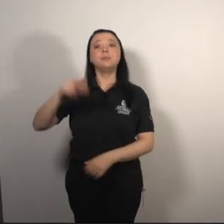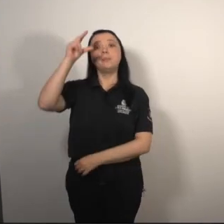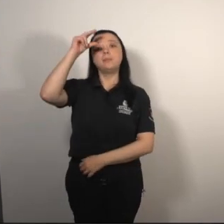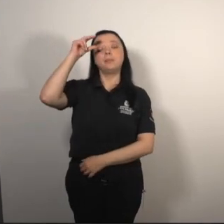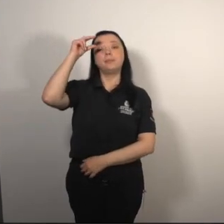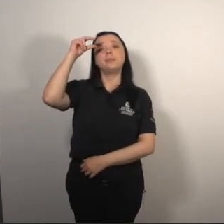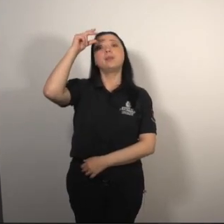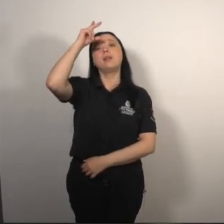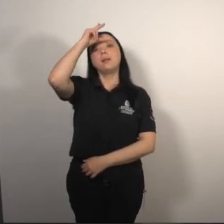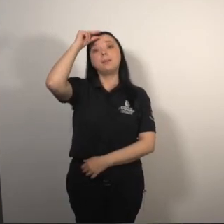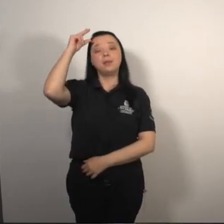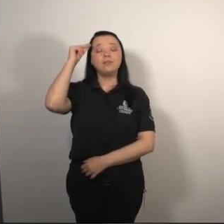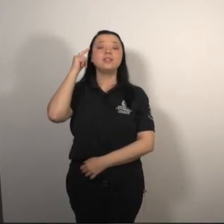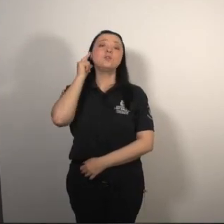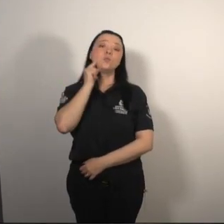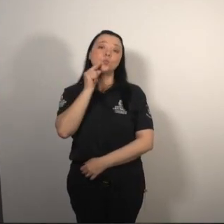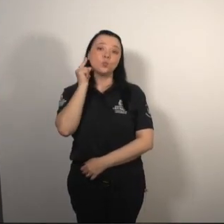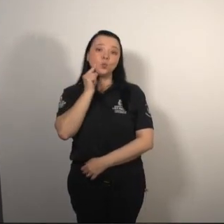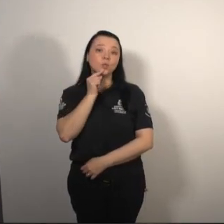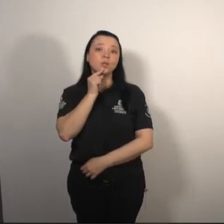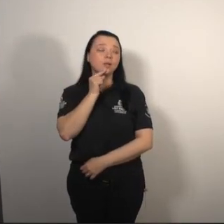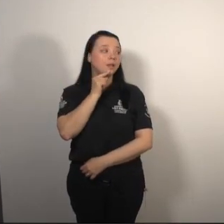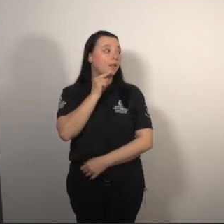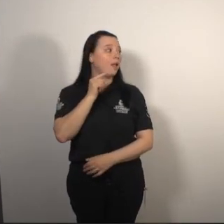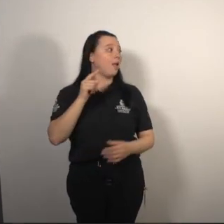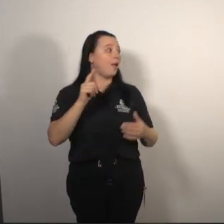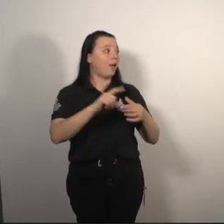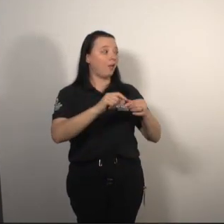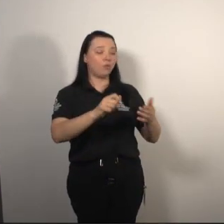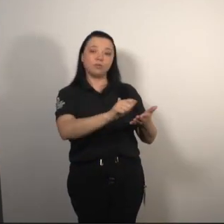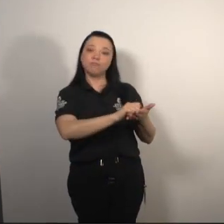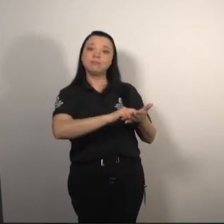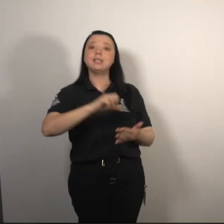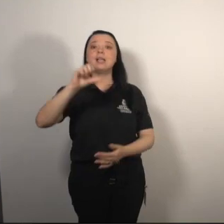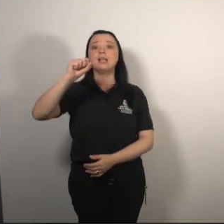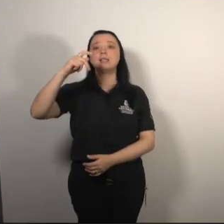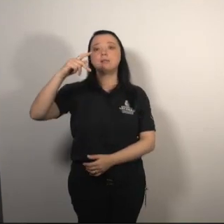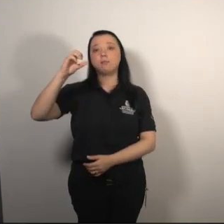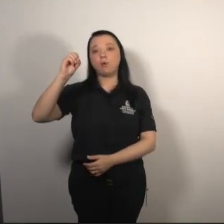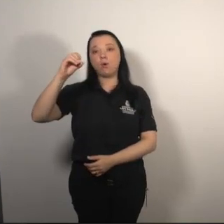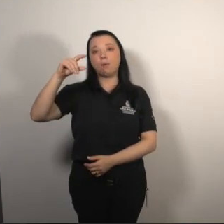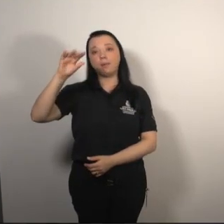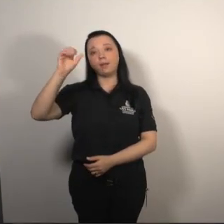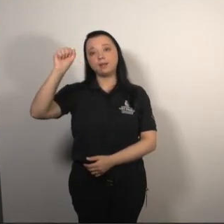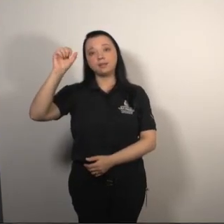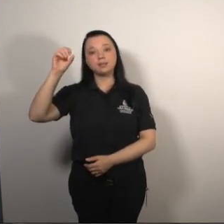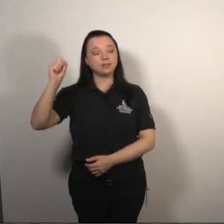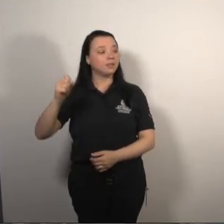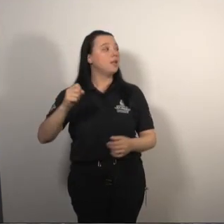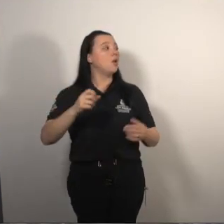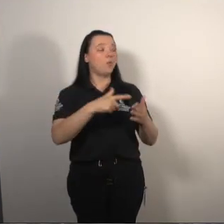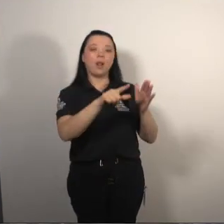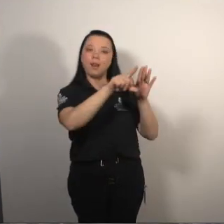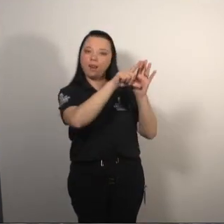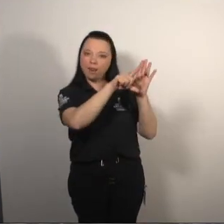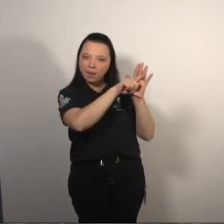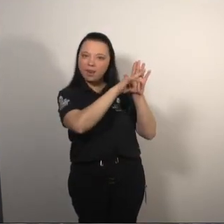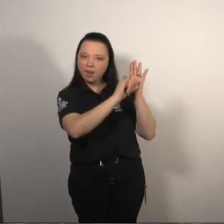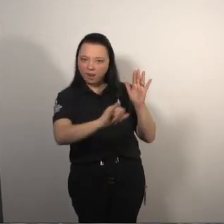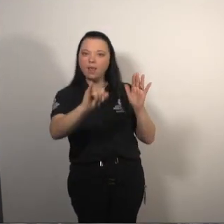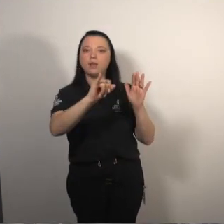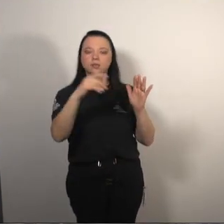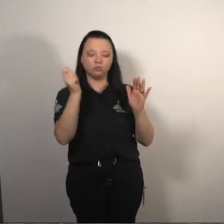Prefeito Ricardo Nunes autoriza São Paulo Obras, SP Obras, observadas as formalidades legais e nos termos dos